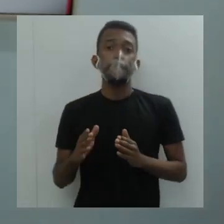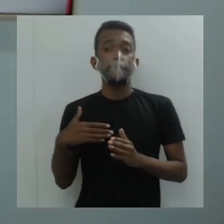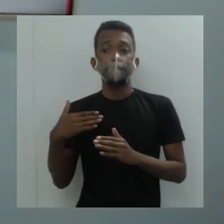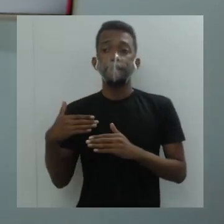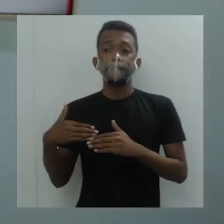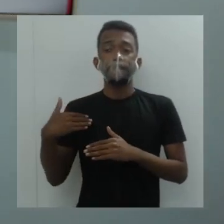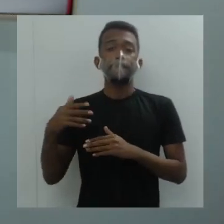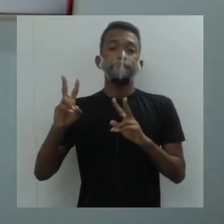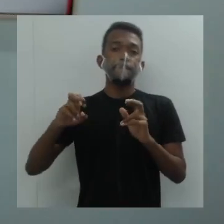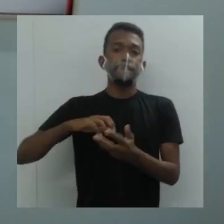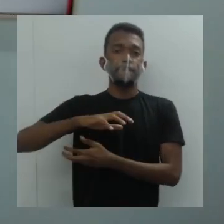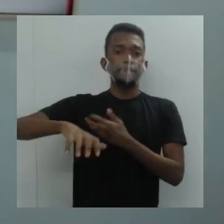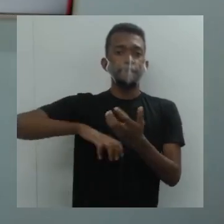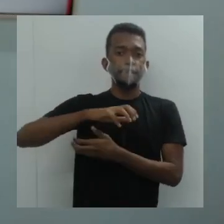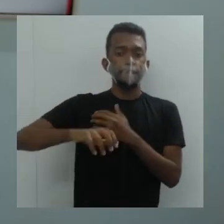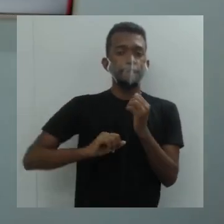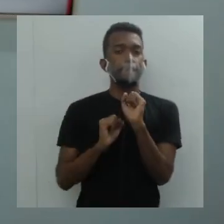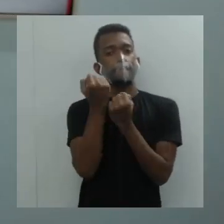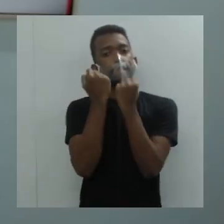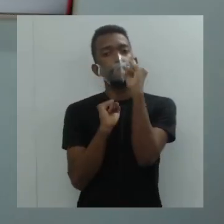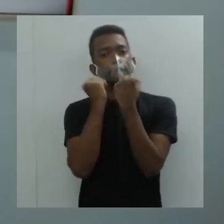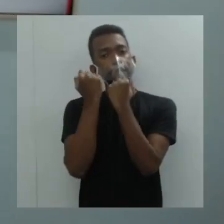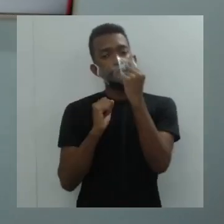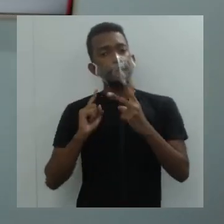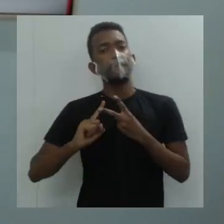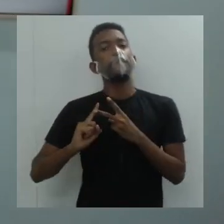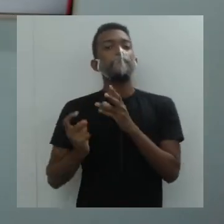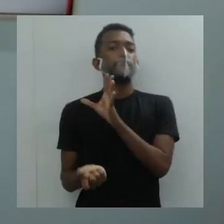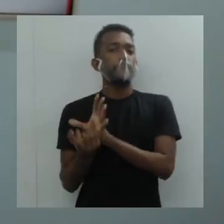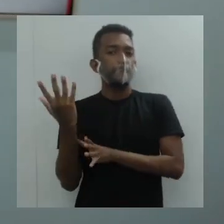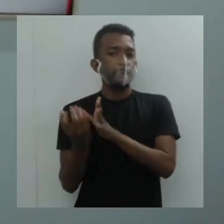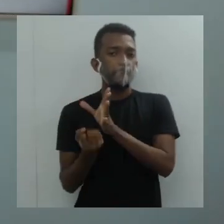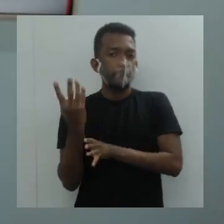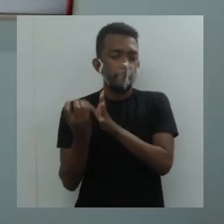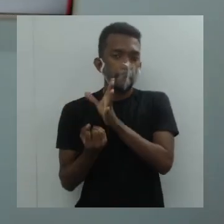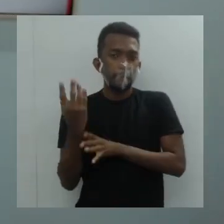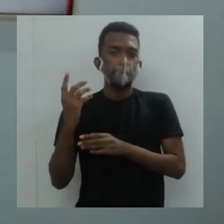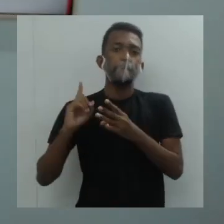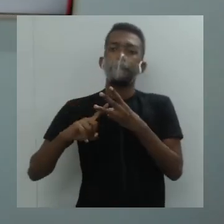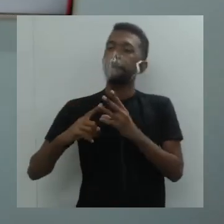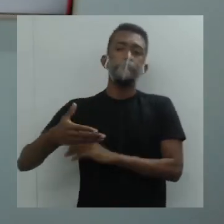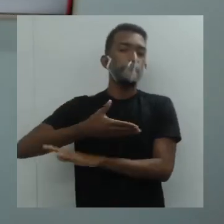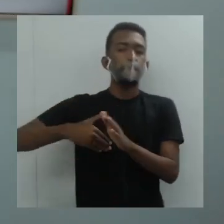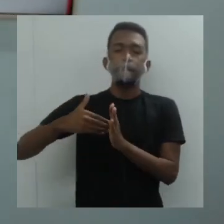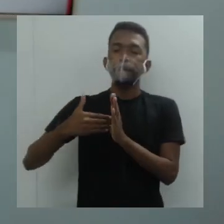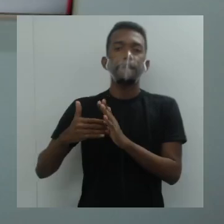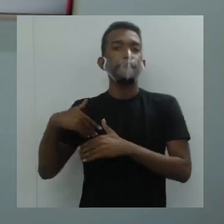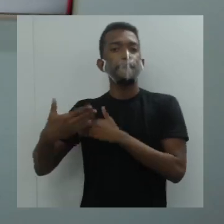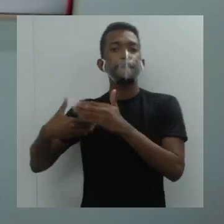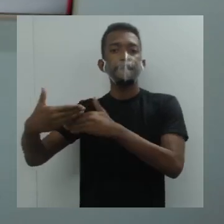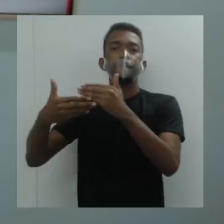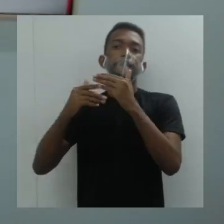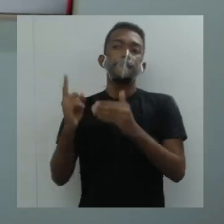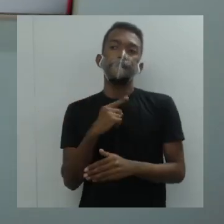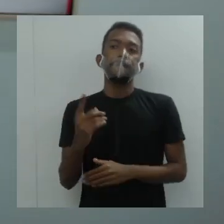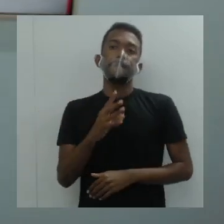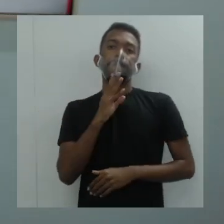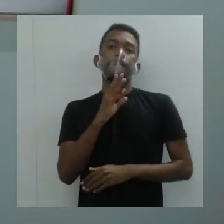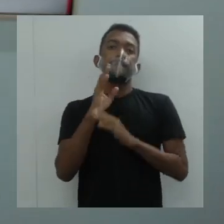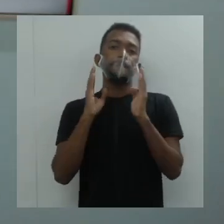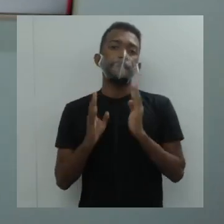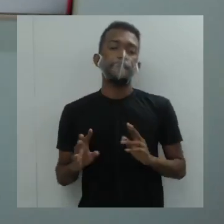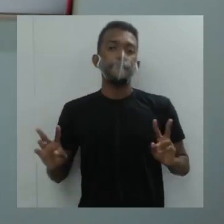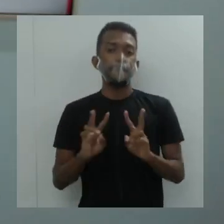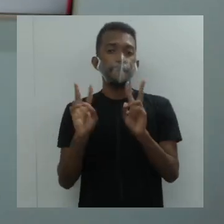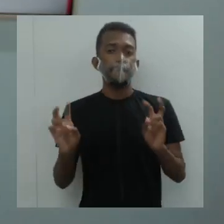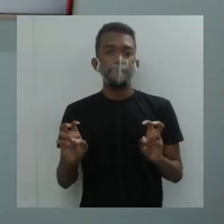Revolução Industrial, com a produção, com todo esse processo que a gente conhece de